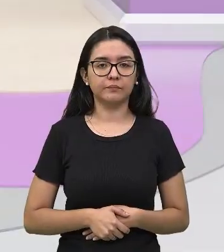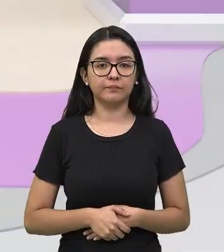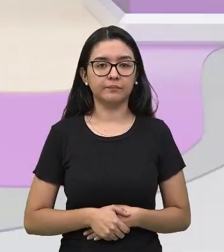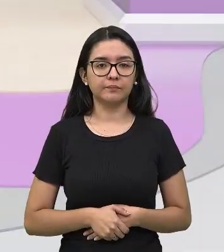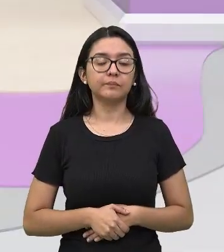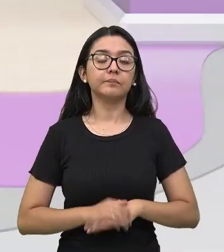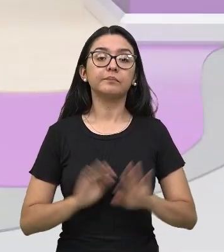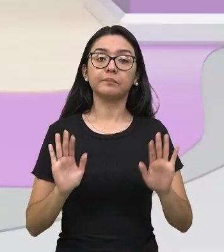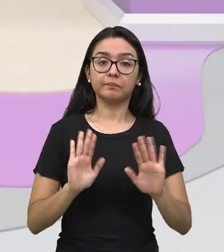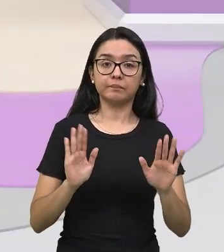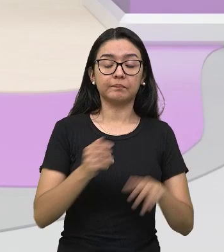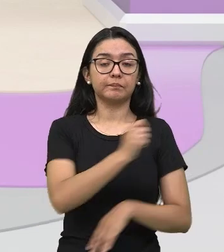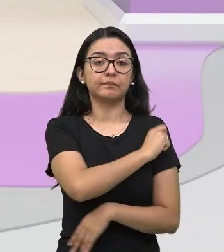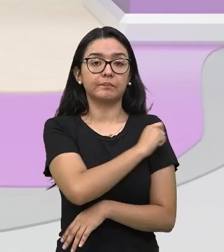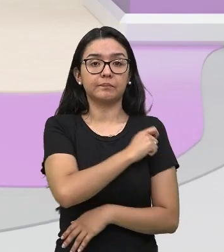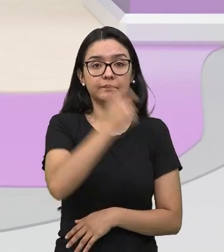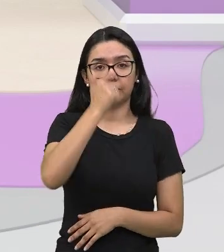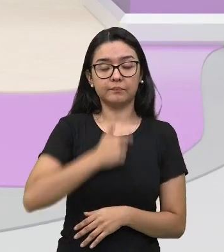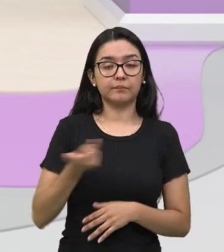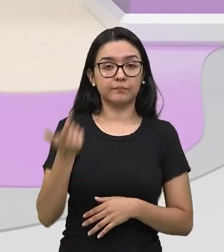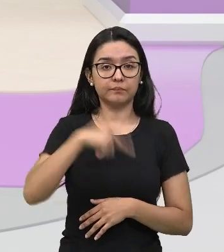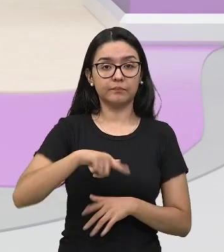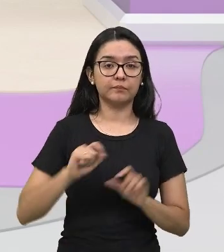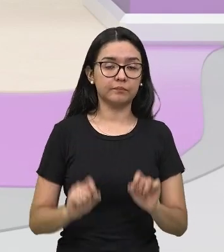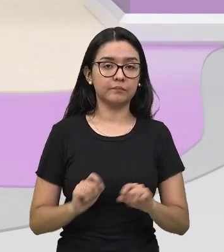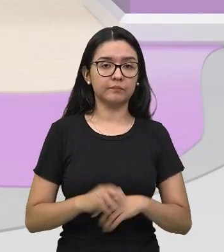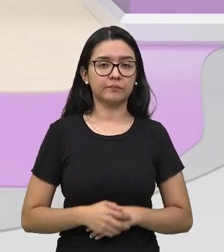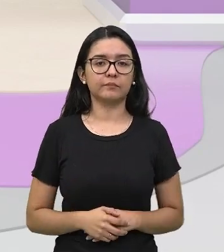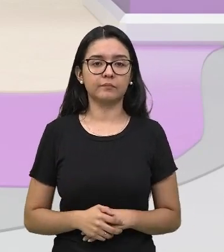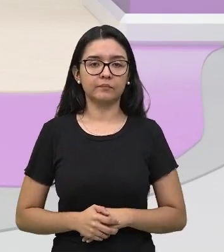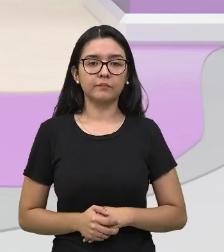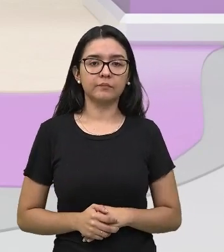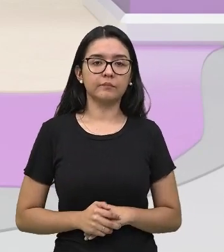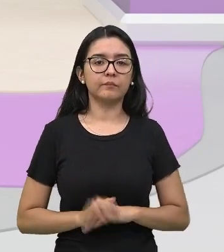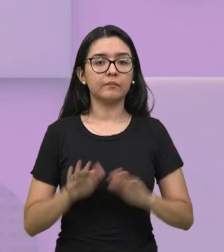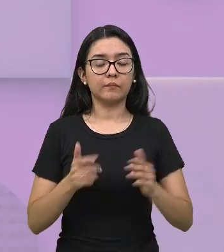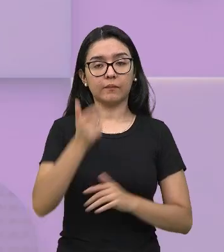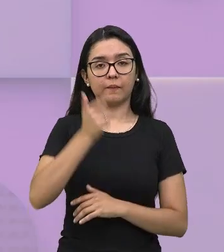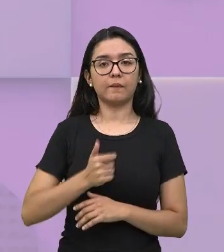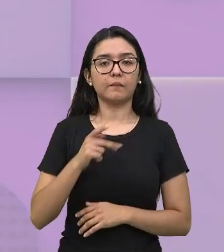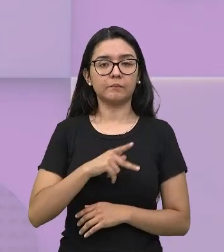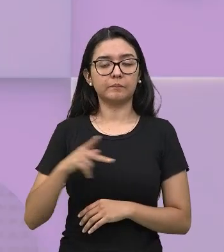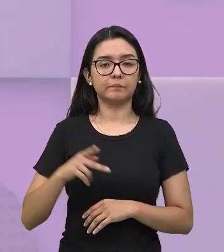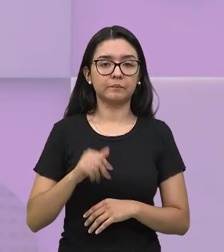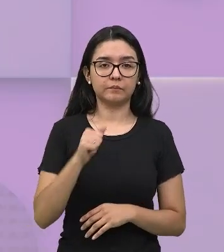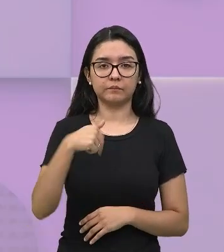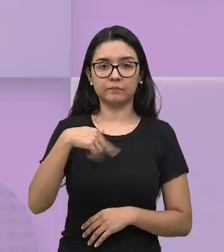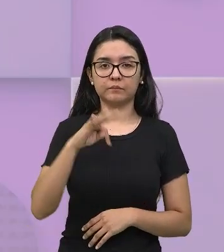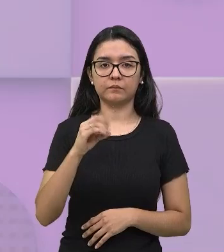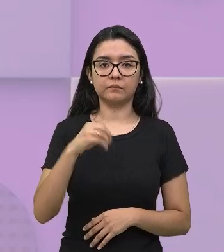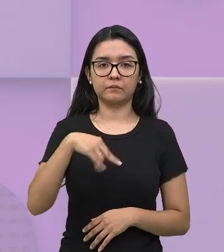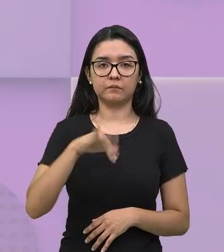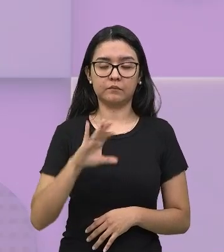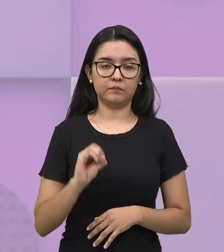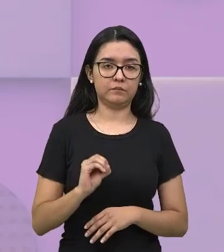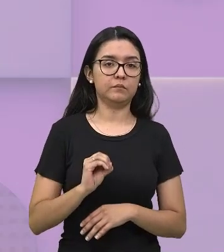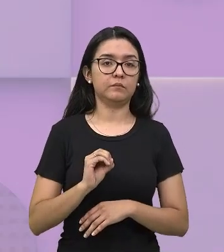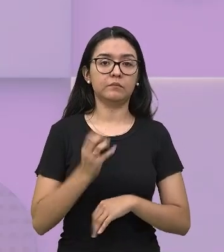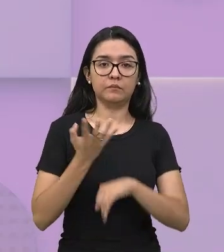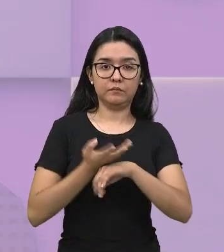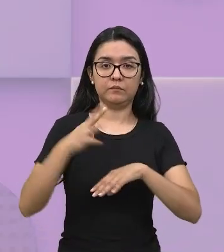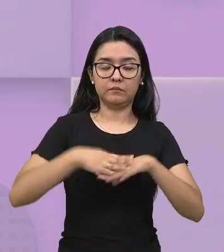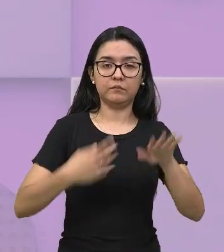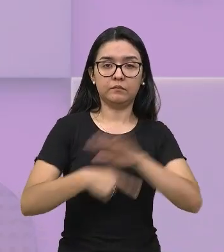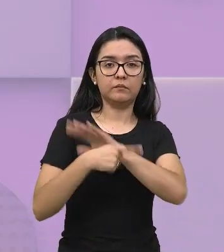Muito bem, meus queridos alunos, estou aqui de volta, certo? Eu sou o professor Antônio Paulo, professor de matemática